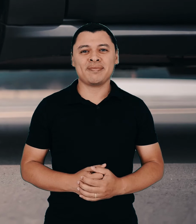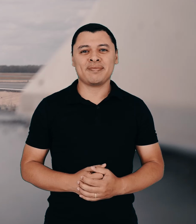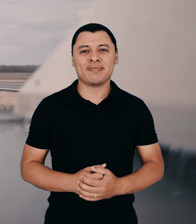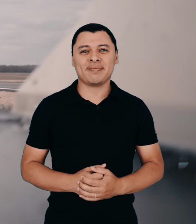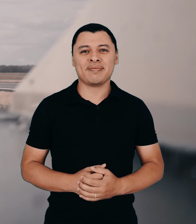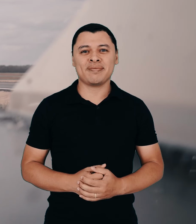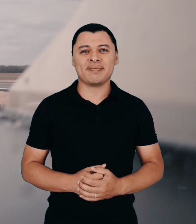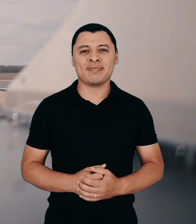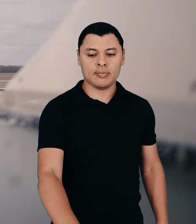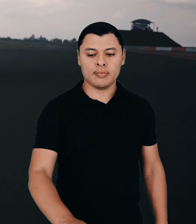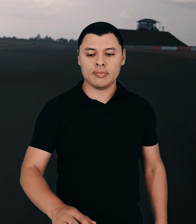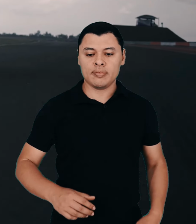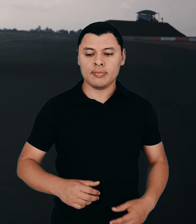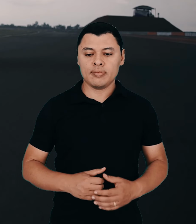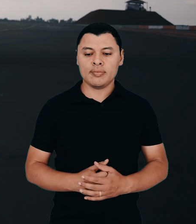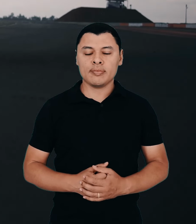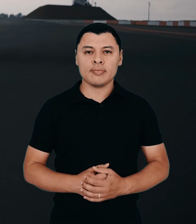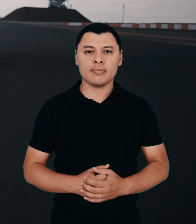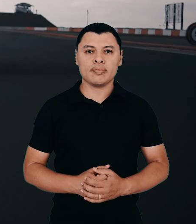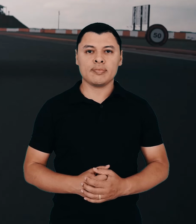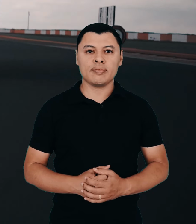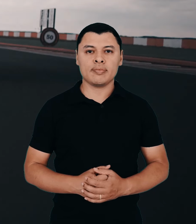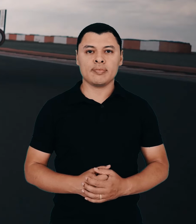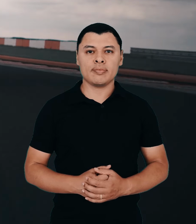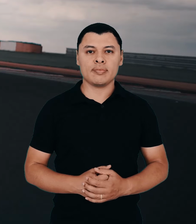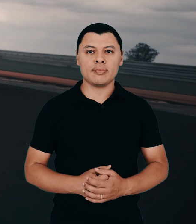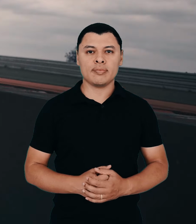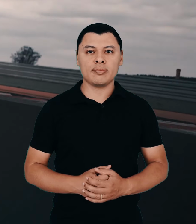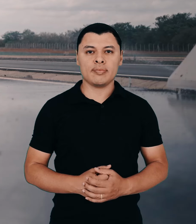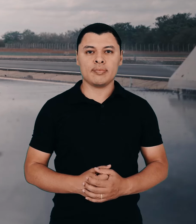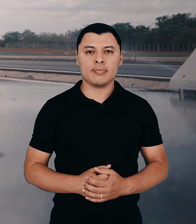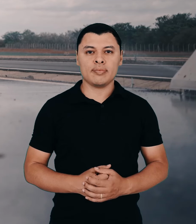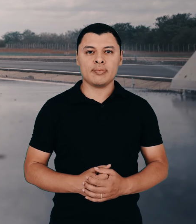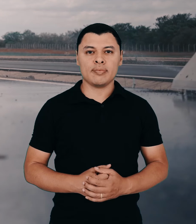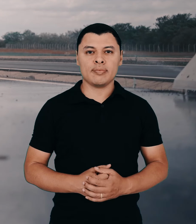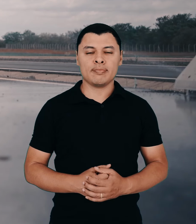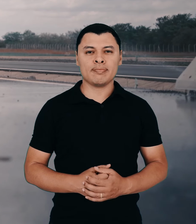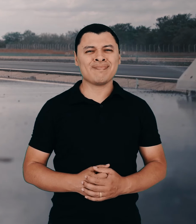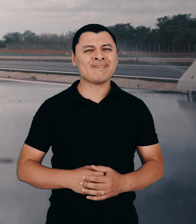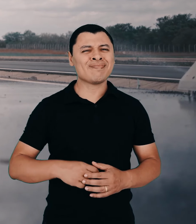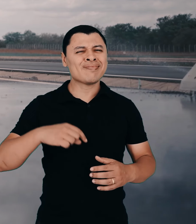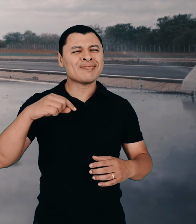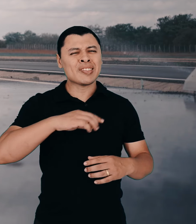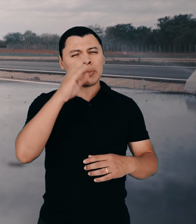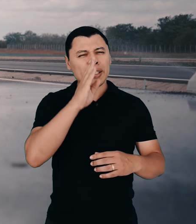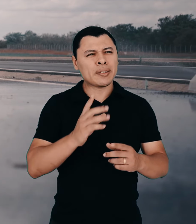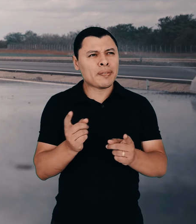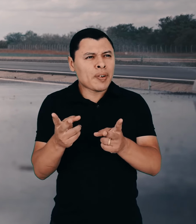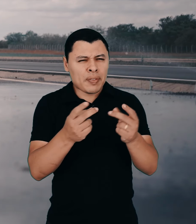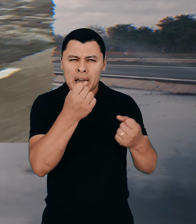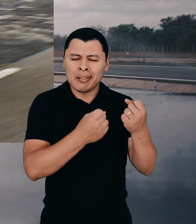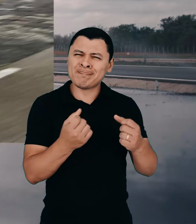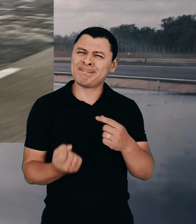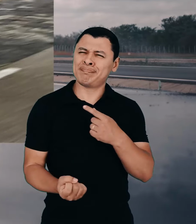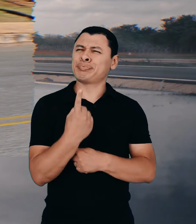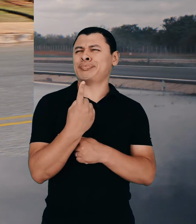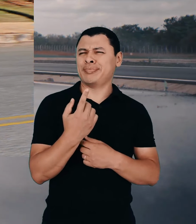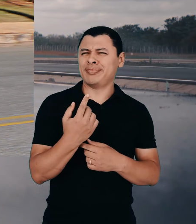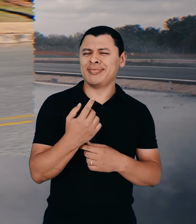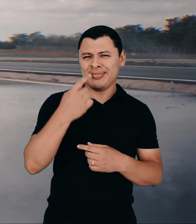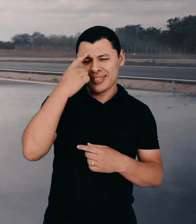Brasil, avalia o Fiat Pulse 200, escrito Autoline. Nosso mercado anda meio esquisito, né? Esse ano,